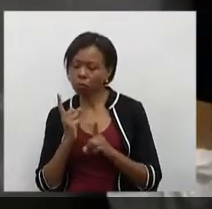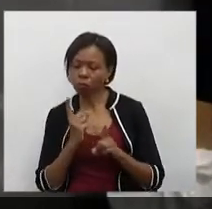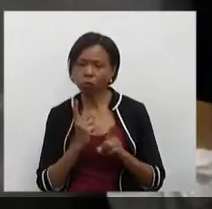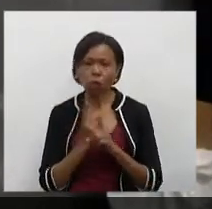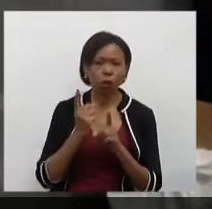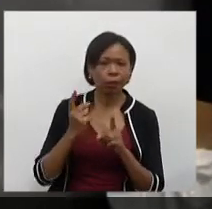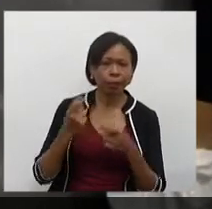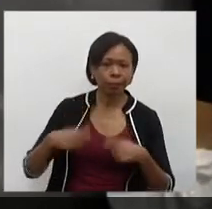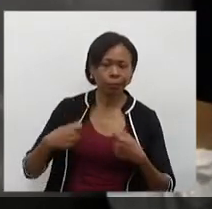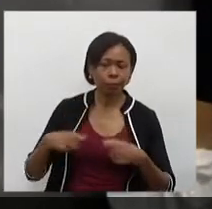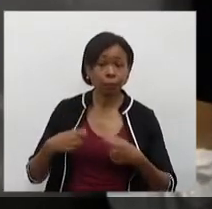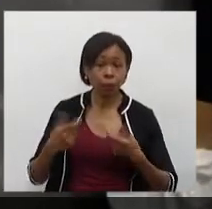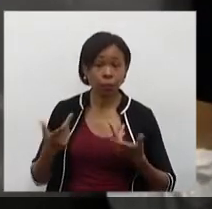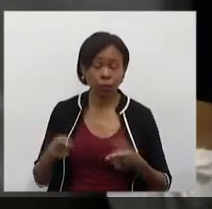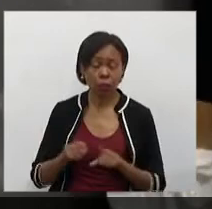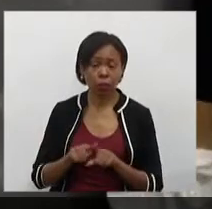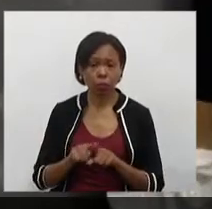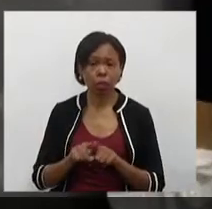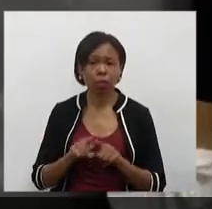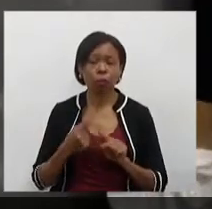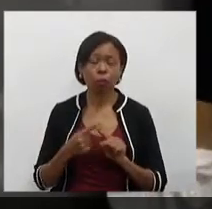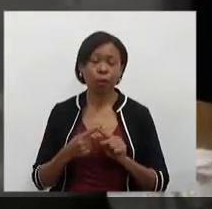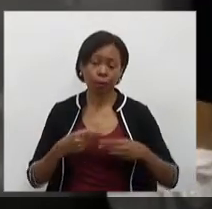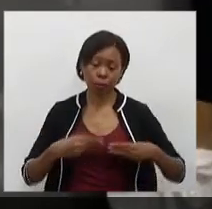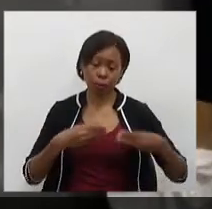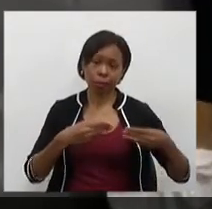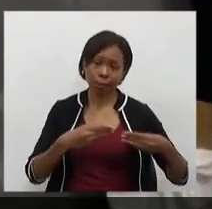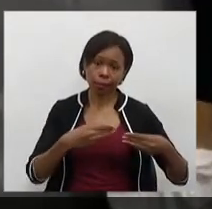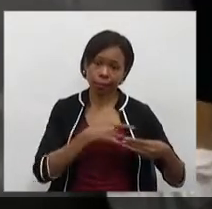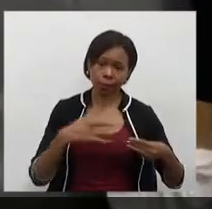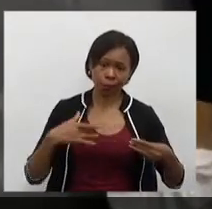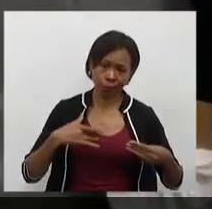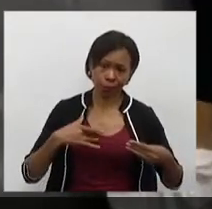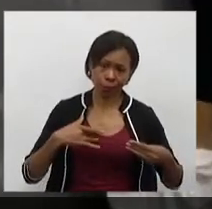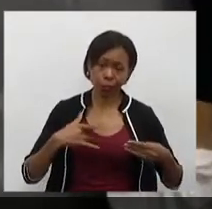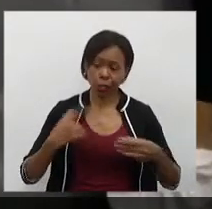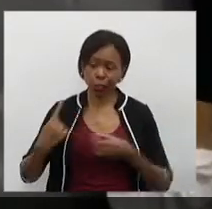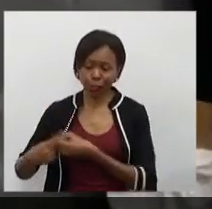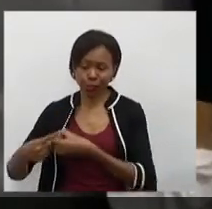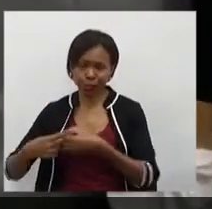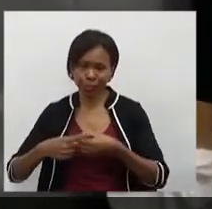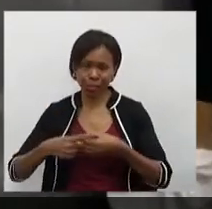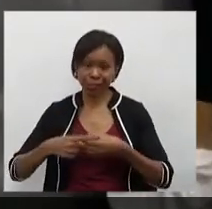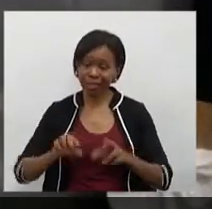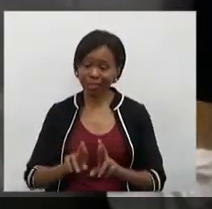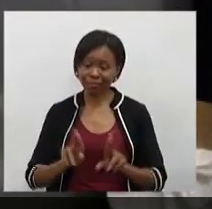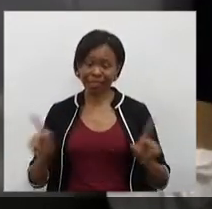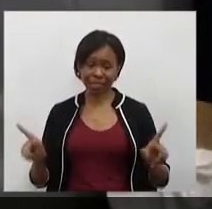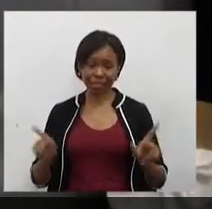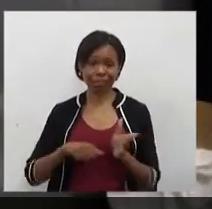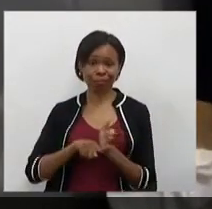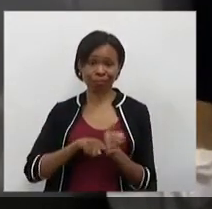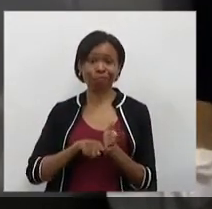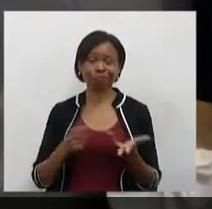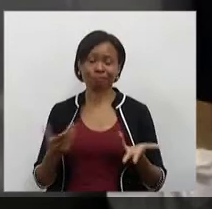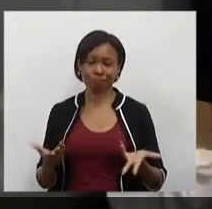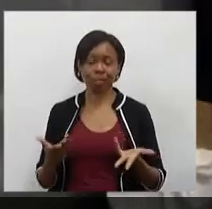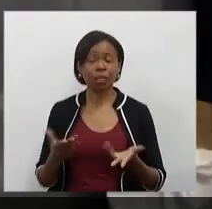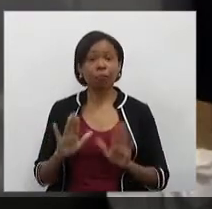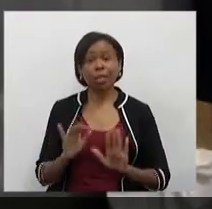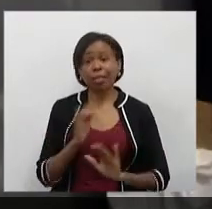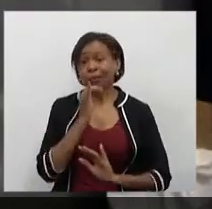dessa diferenciação entre o Ministério da Saúde fez e o que realmente os municípios nos informam. Infelizmente, nós não temos um sistema